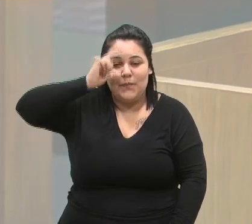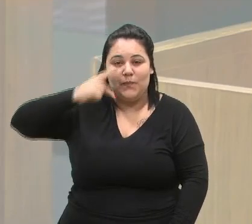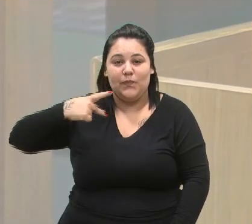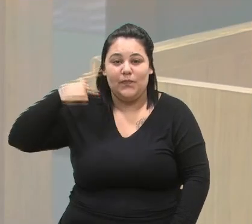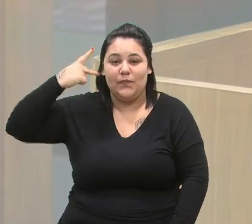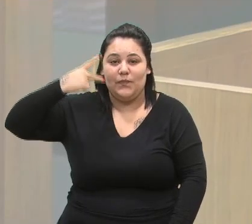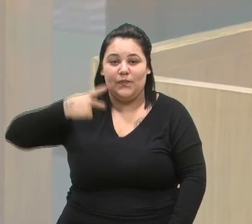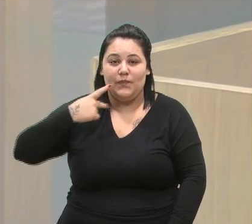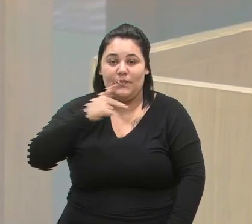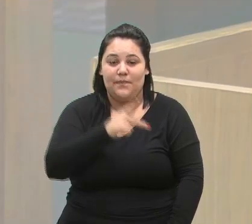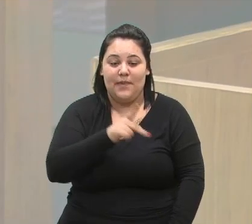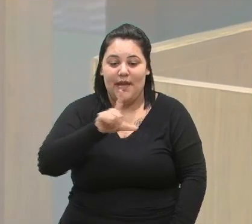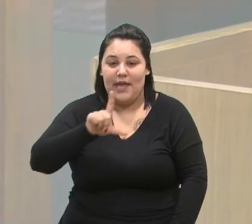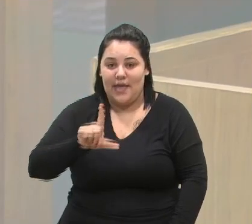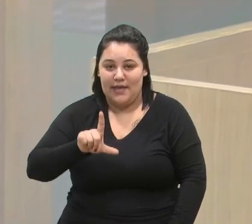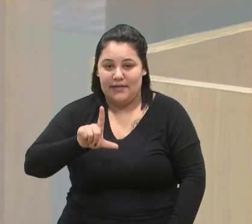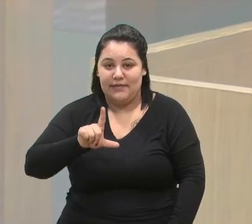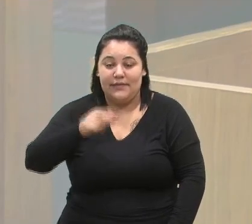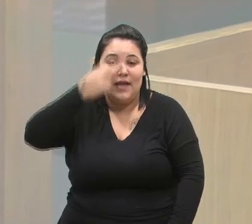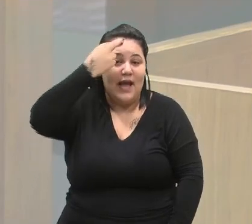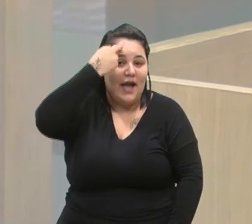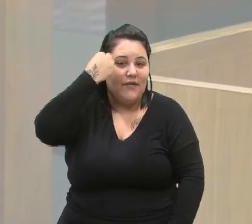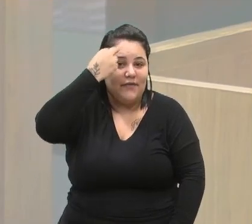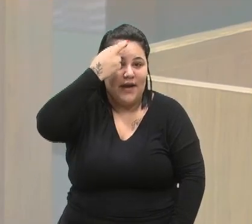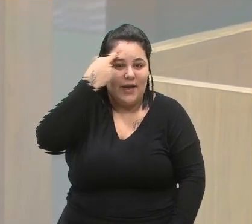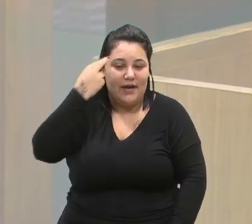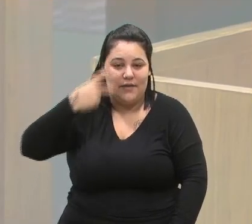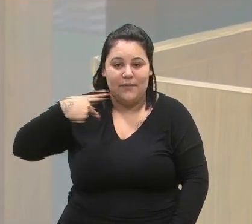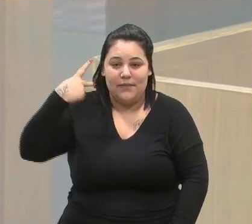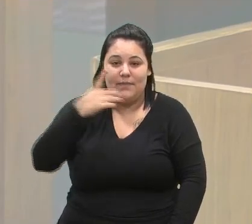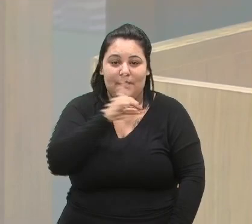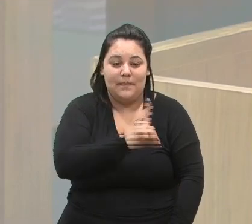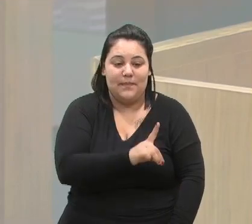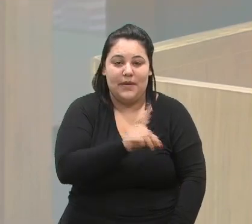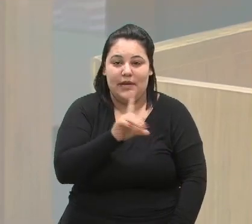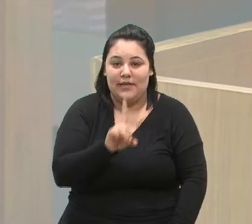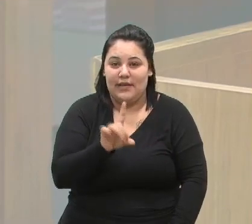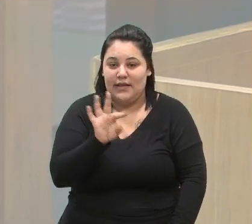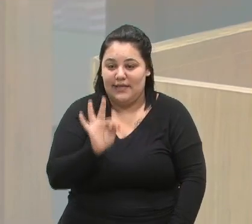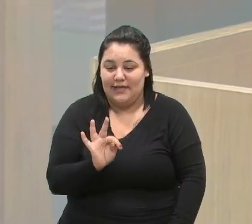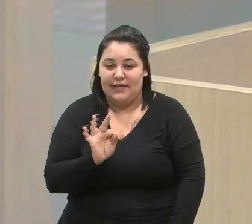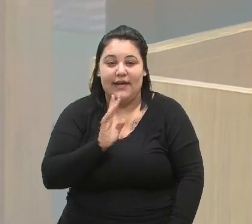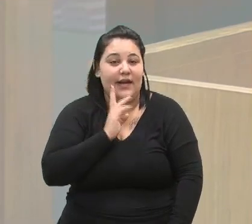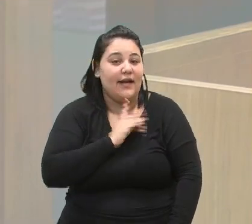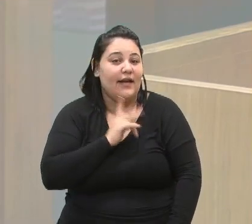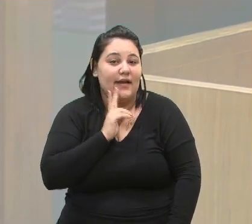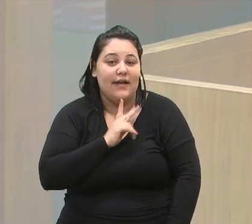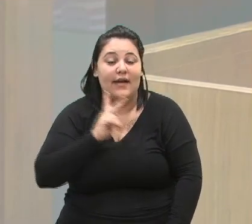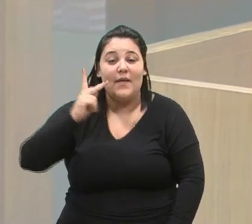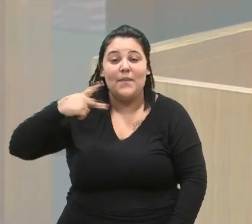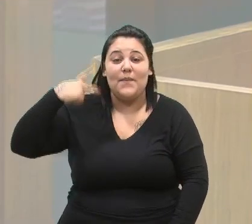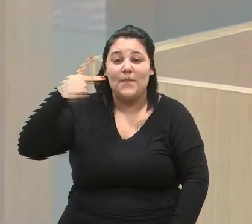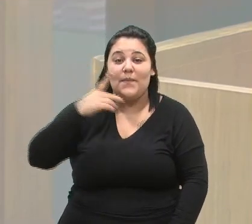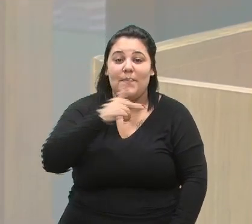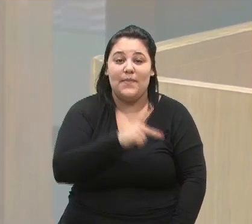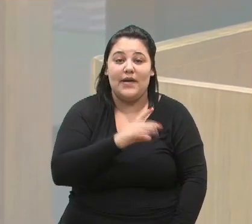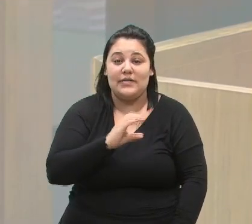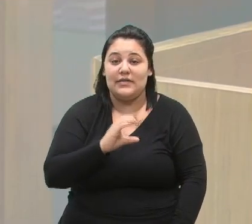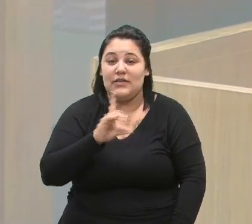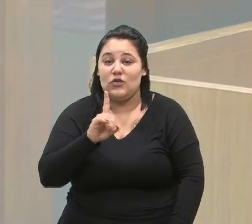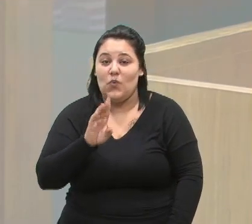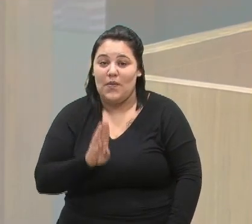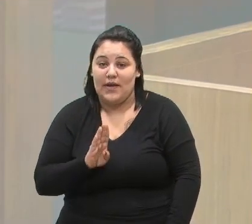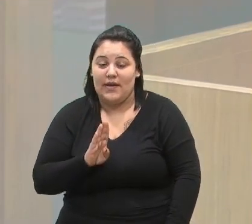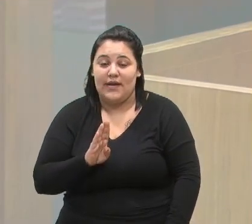vereador do PL, Rafael Bueno, vereador do PDT, Renato Oliveira, vereador do PCdoB, Ricardo